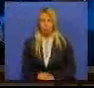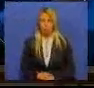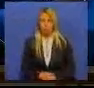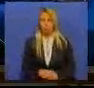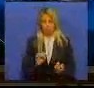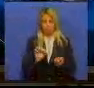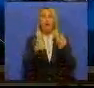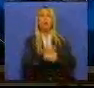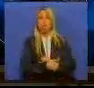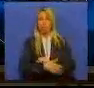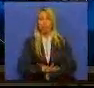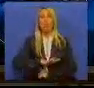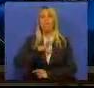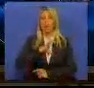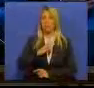Muda a confiança.